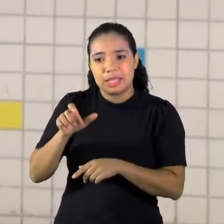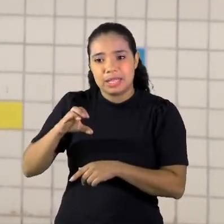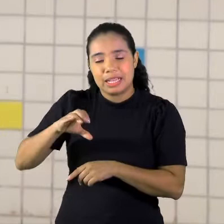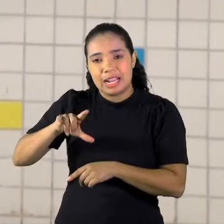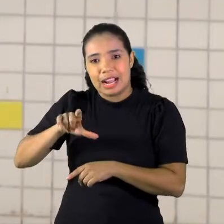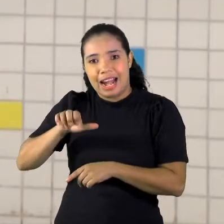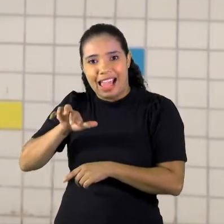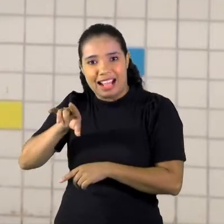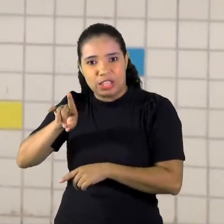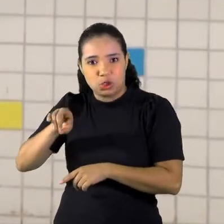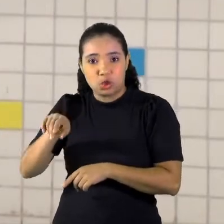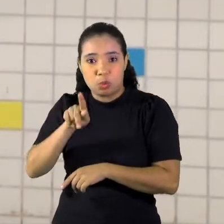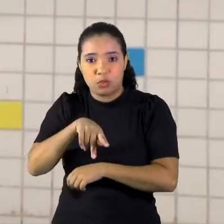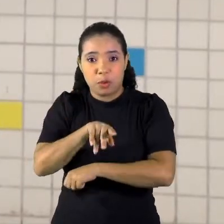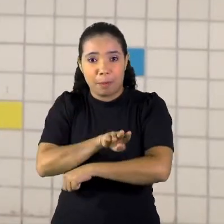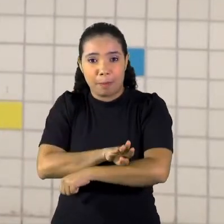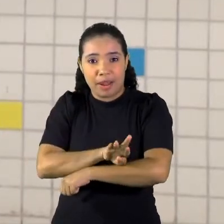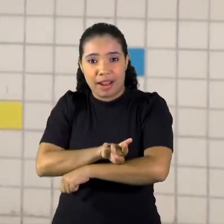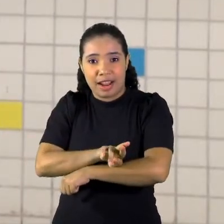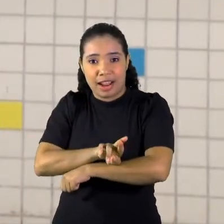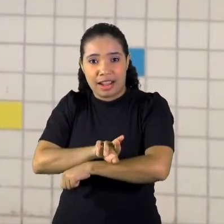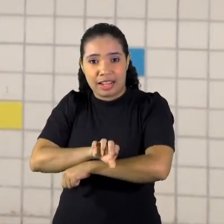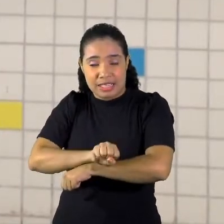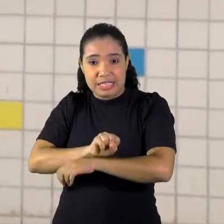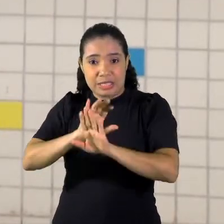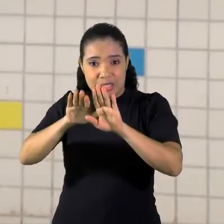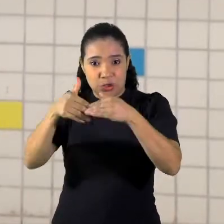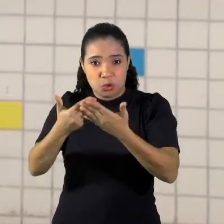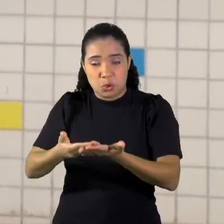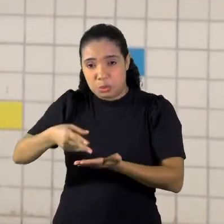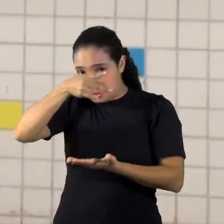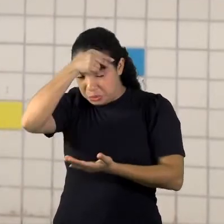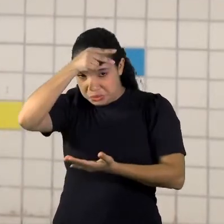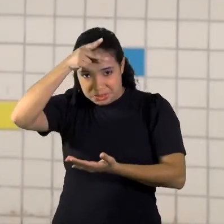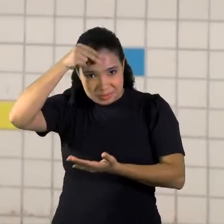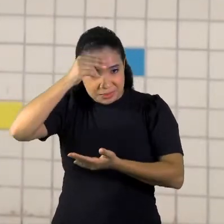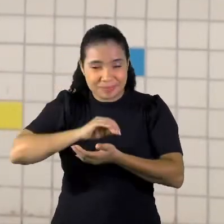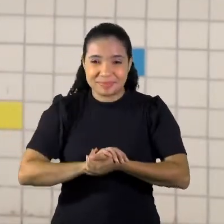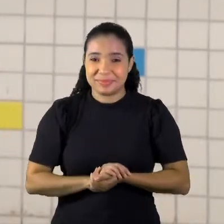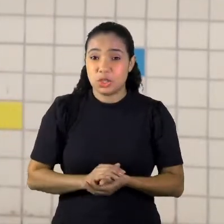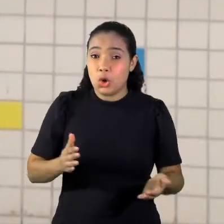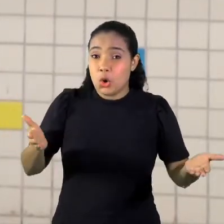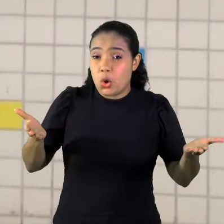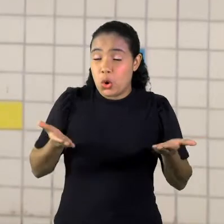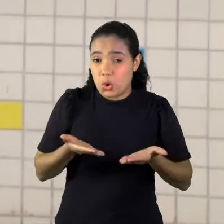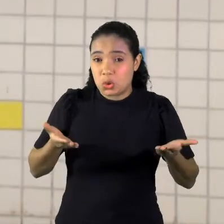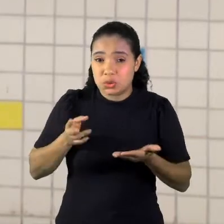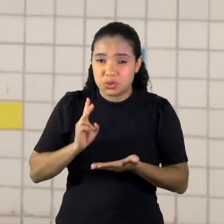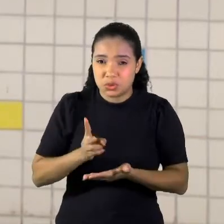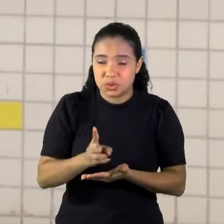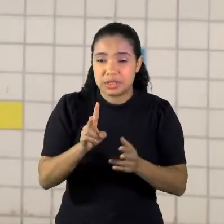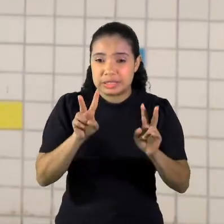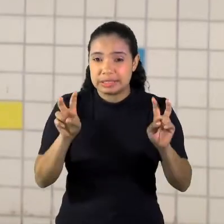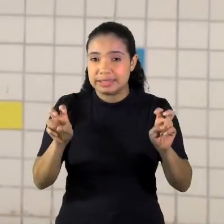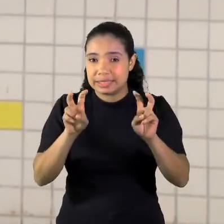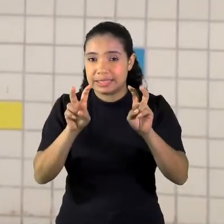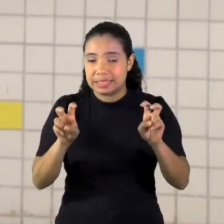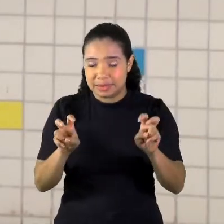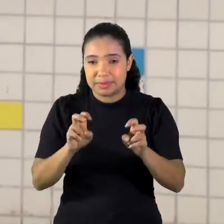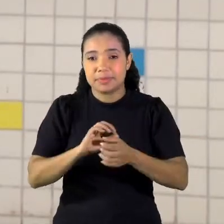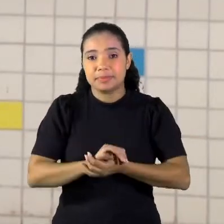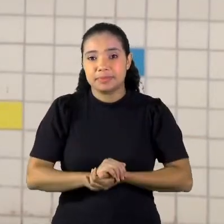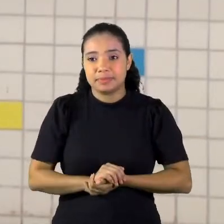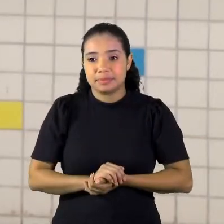sou professor ali no Colégio Beatriz Rodrigues, aqui do município, e hoje nós vamos continuar falando a respeito